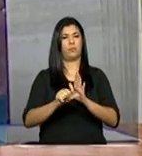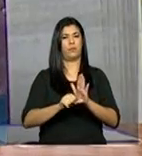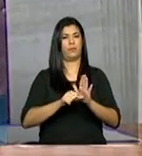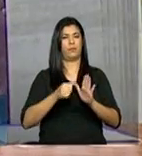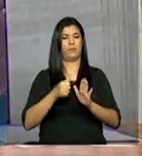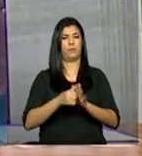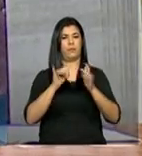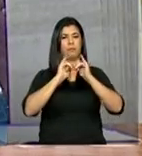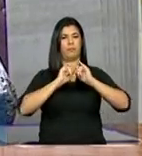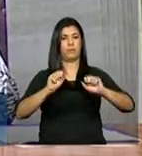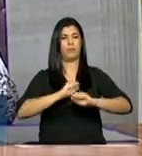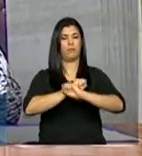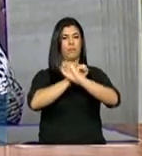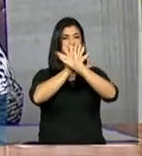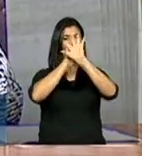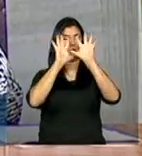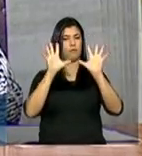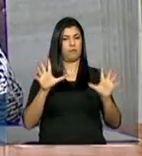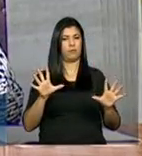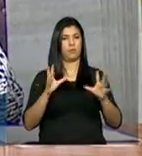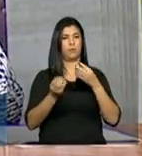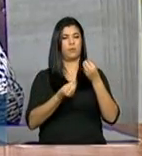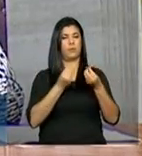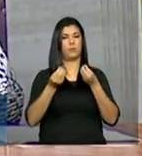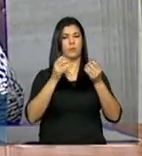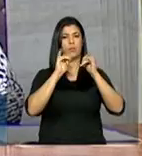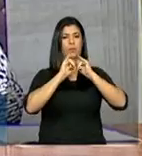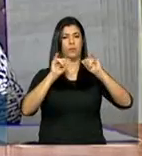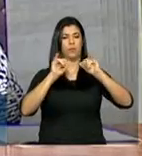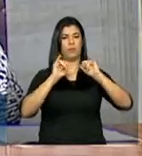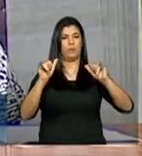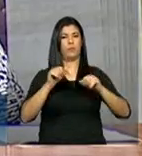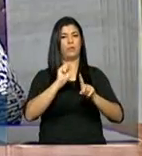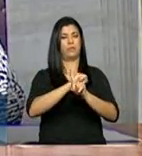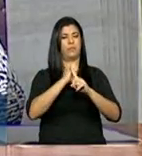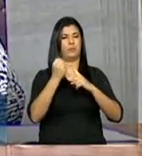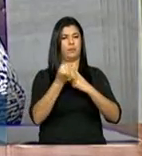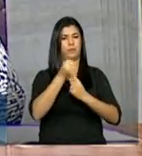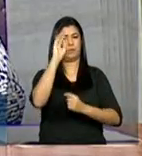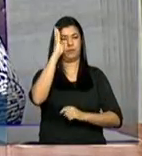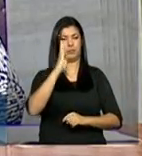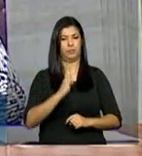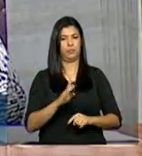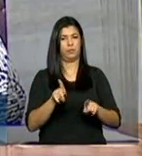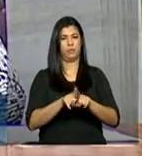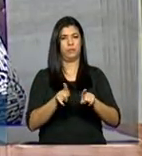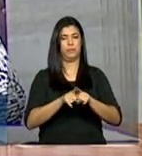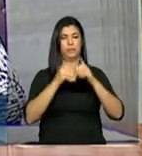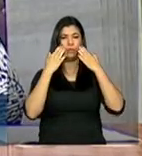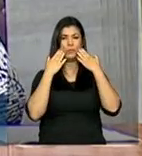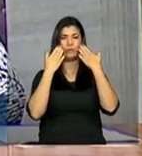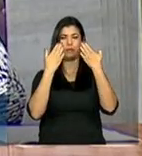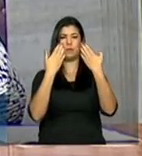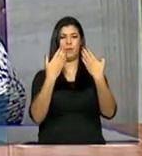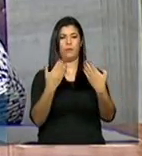dar transparência das informações do PAC à sociedade brasileira, apresentando